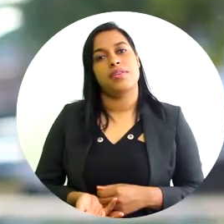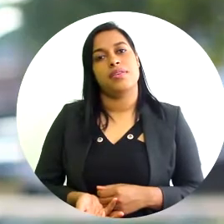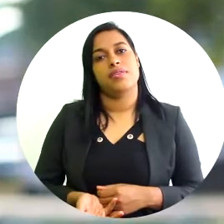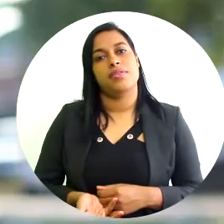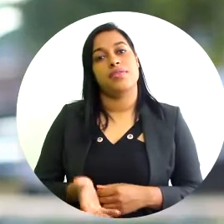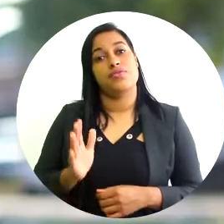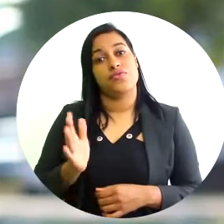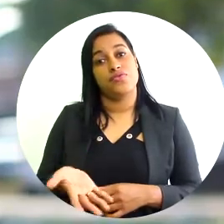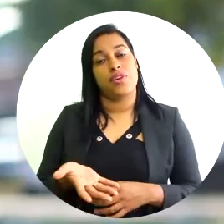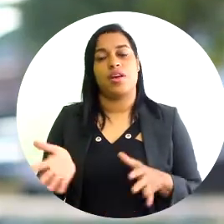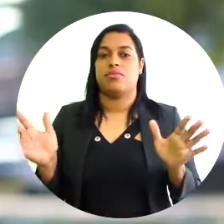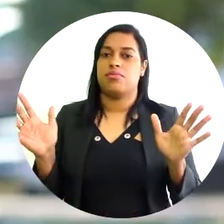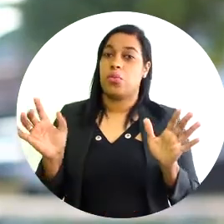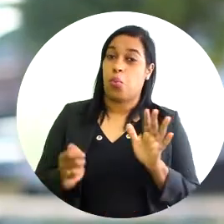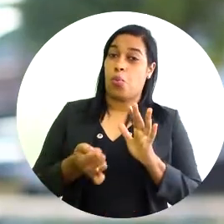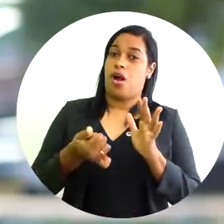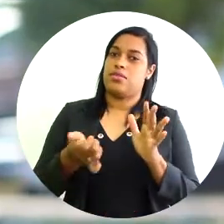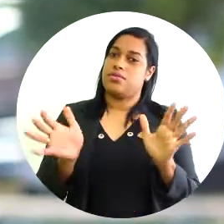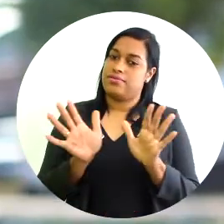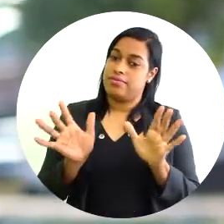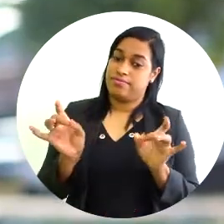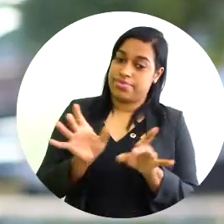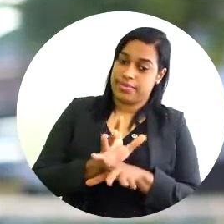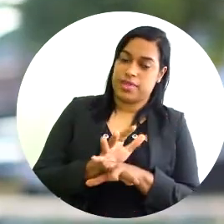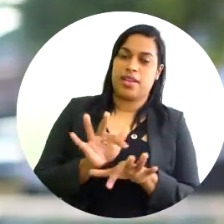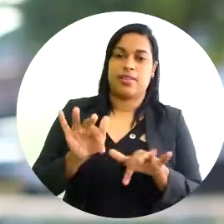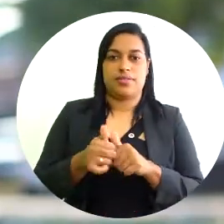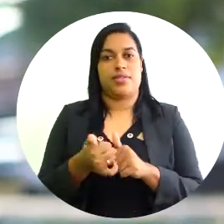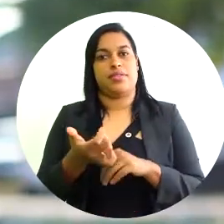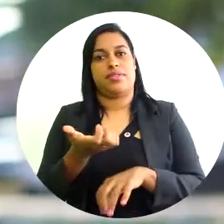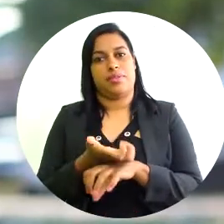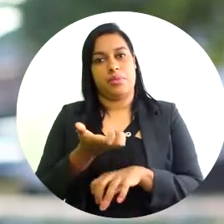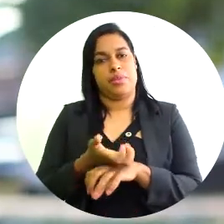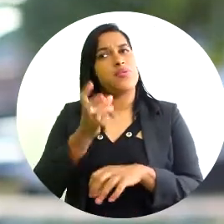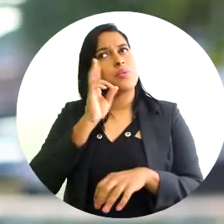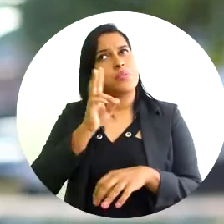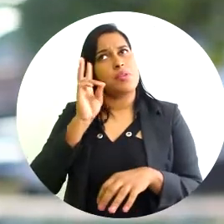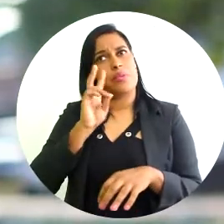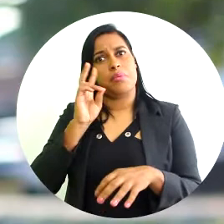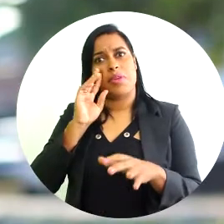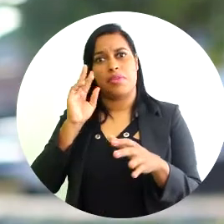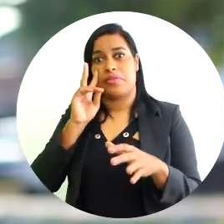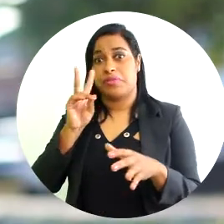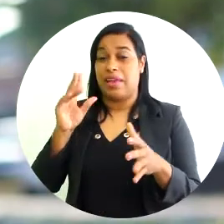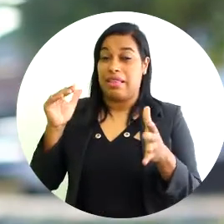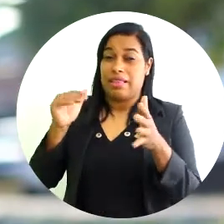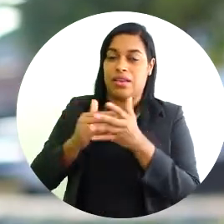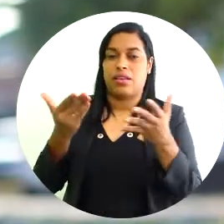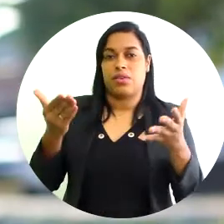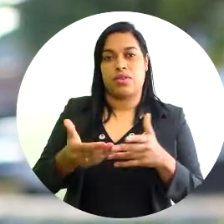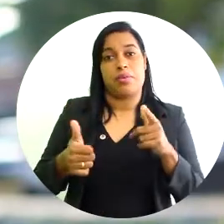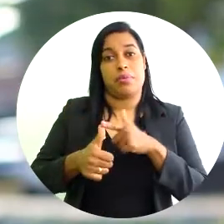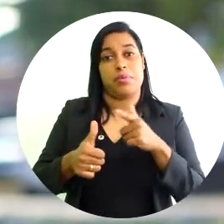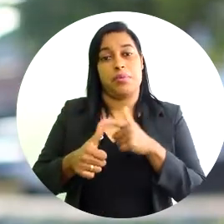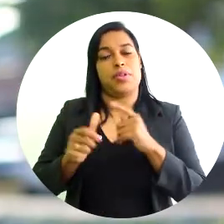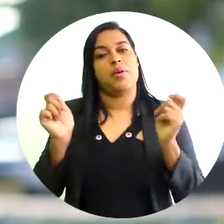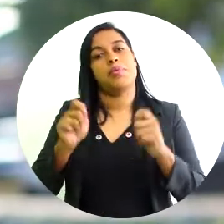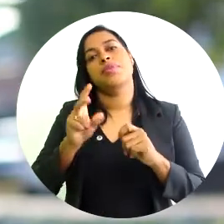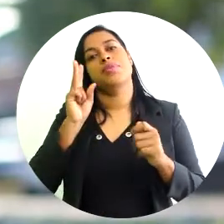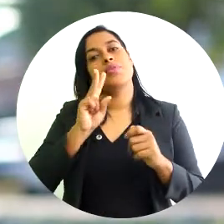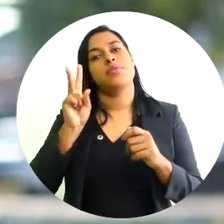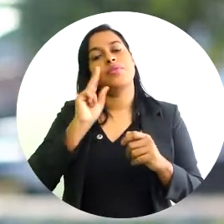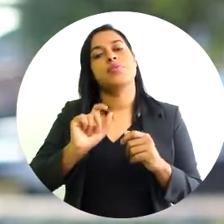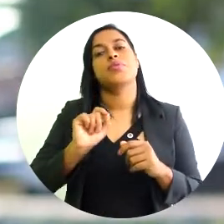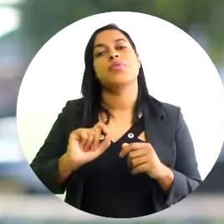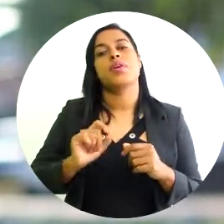Já estamos em clima de despedida da nossa disciplina e vamos relembrar o que vimos até agora, né? Então, na primeira competência, nós